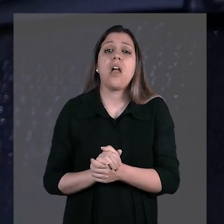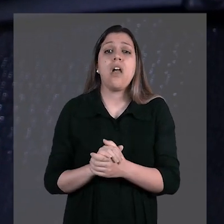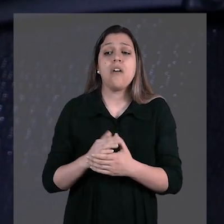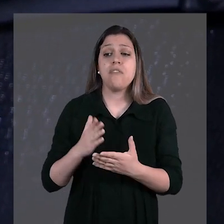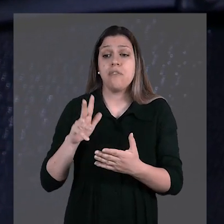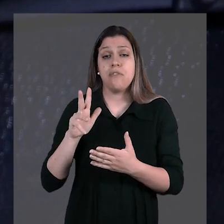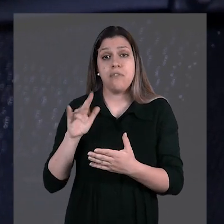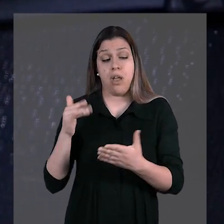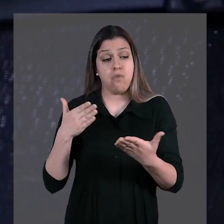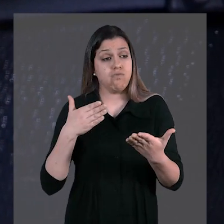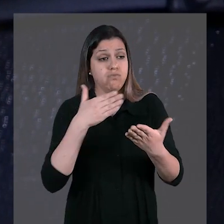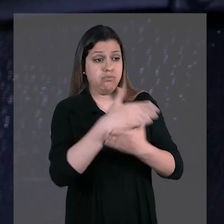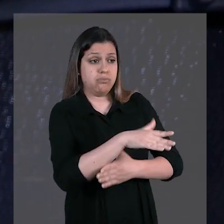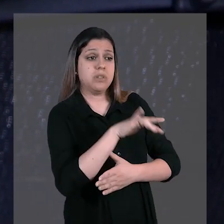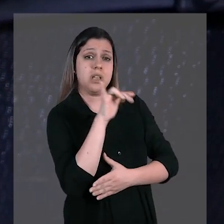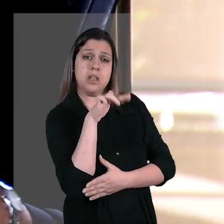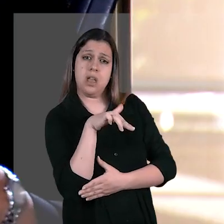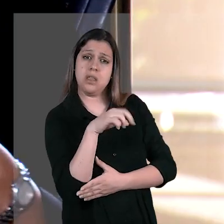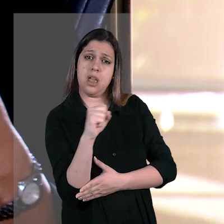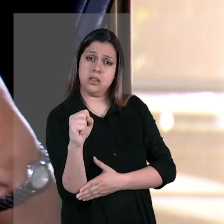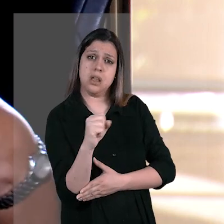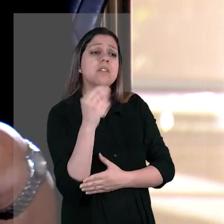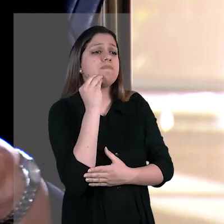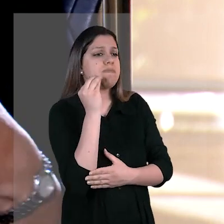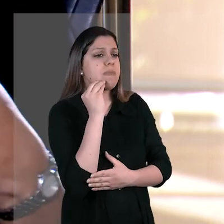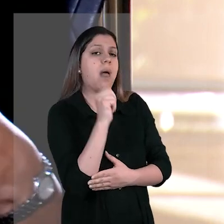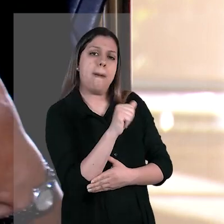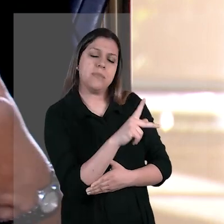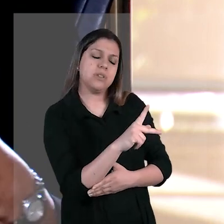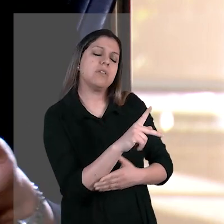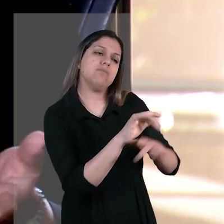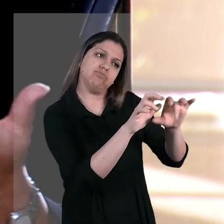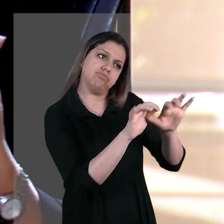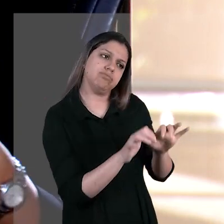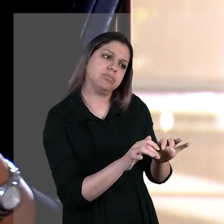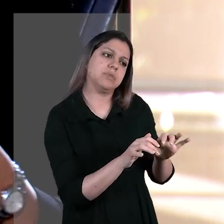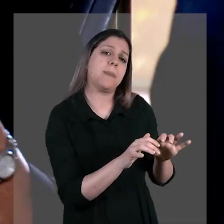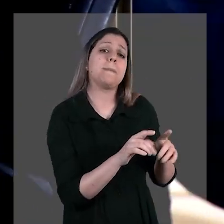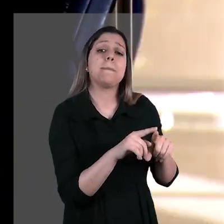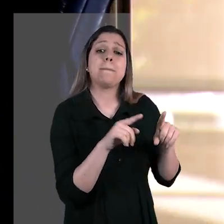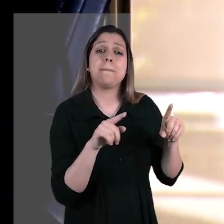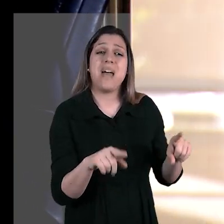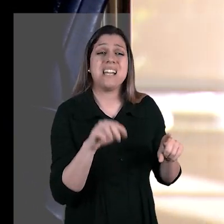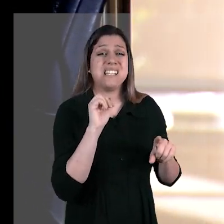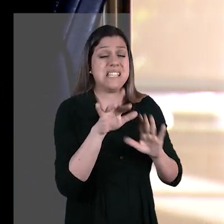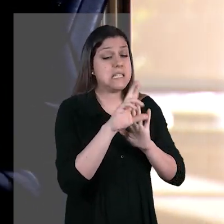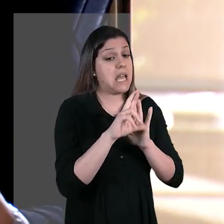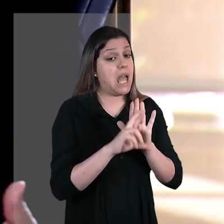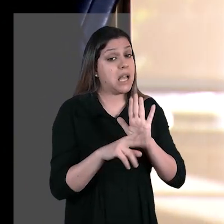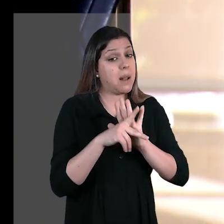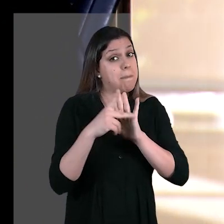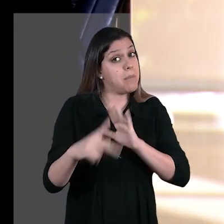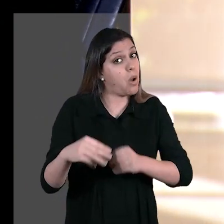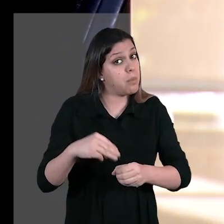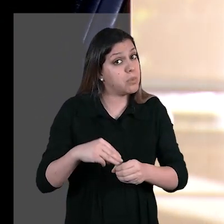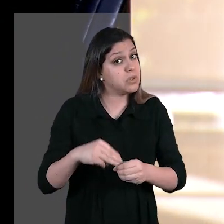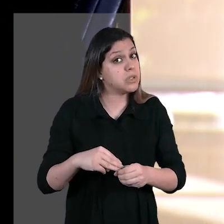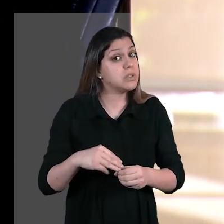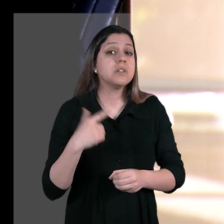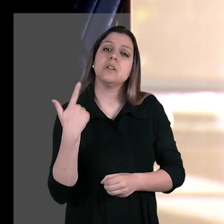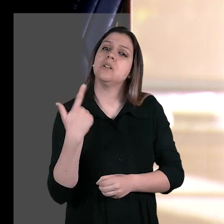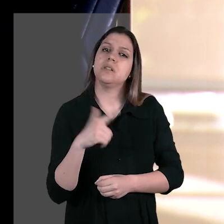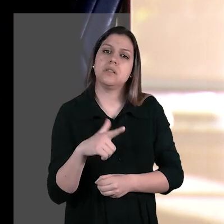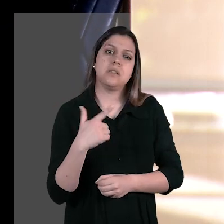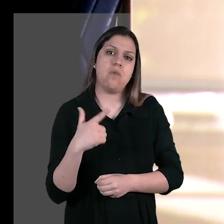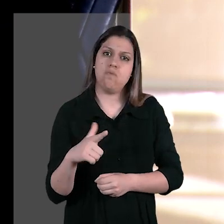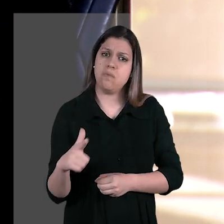INSS na aposentadoria dele. Tá? Então, os do regime próprio não estão enquadrados. Da mesma forma como